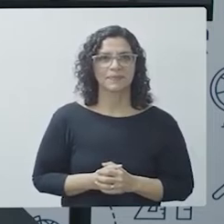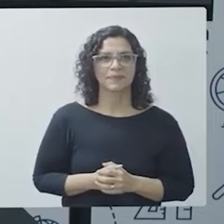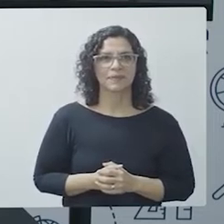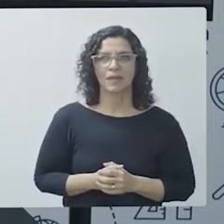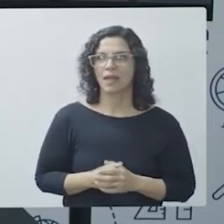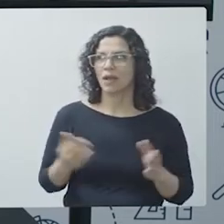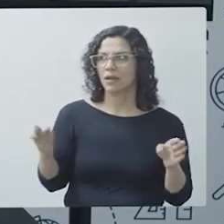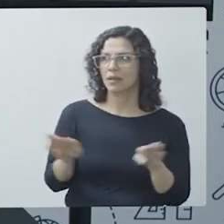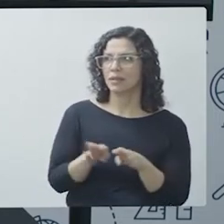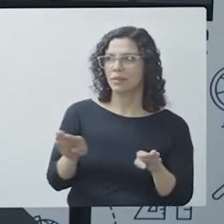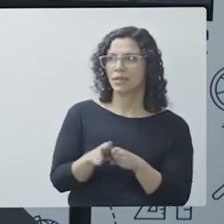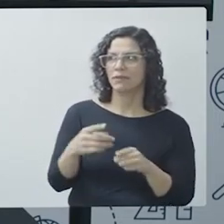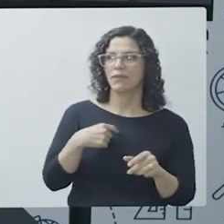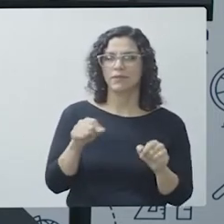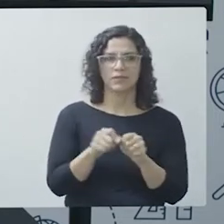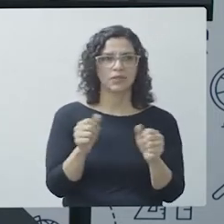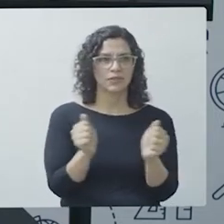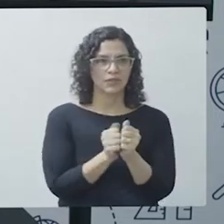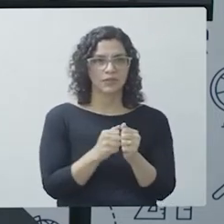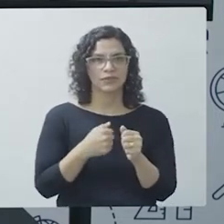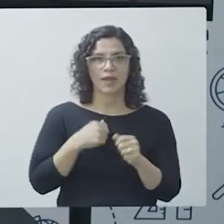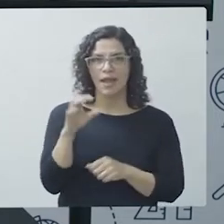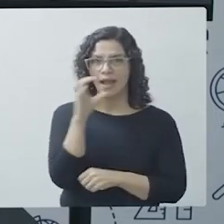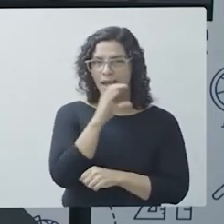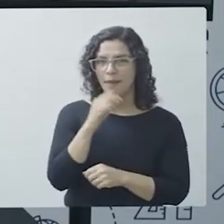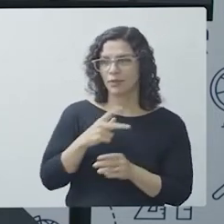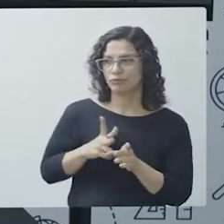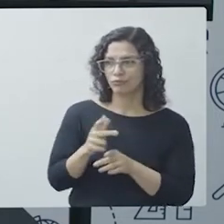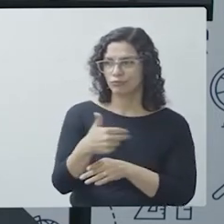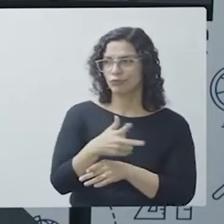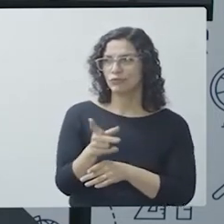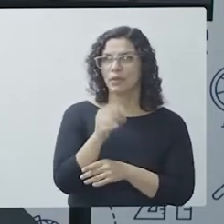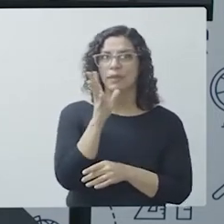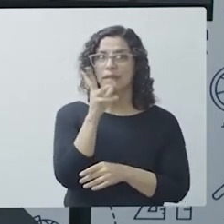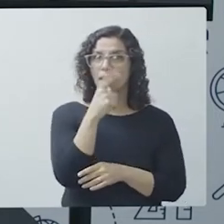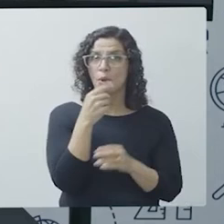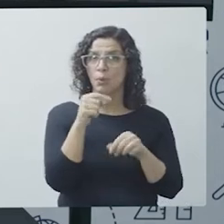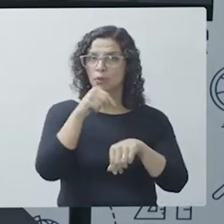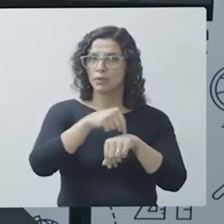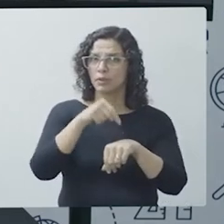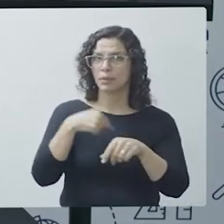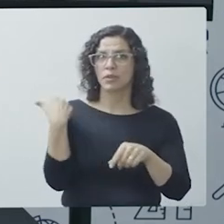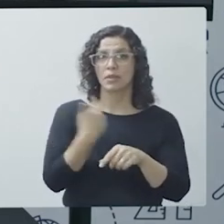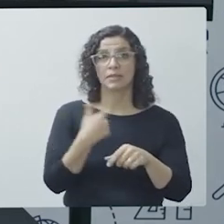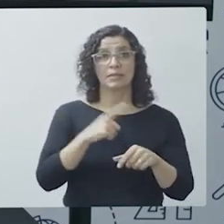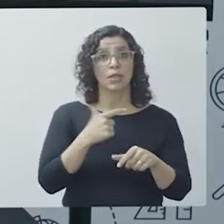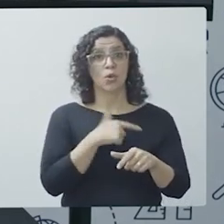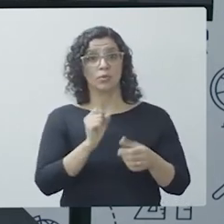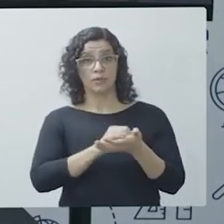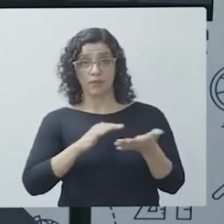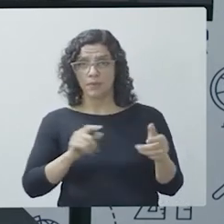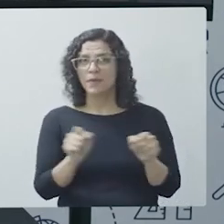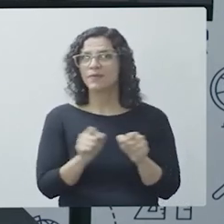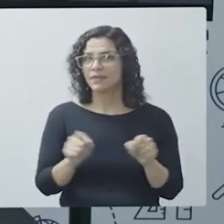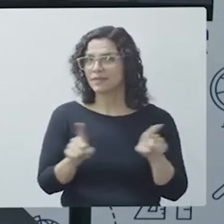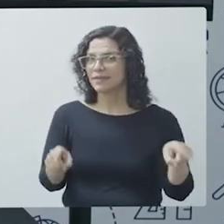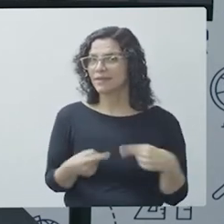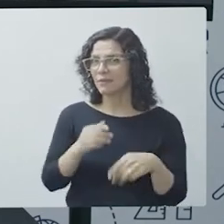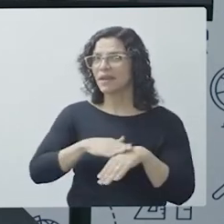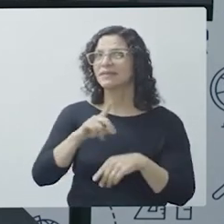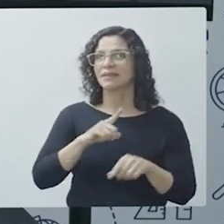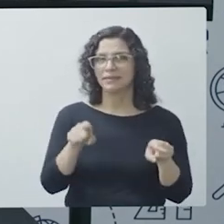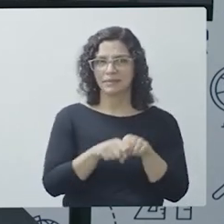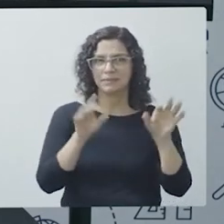Vou cortar esse aqui um pouquinho mais rapidinho, senão a gente vai demorar muito. Nós temos mais desafios para